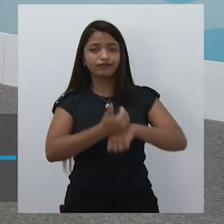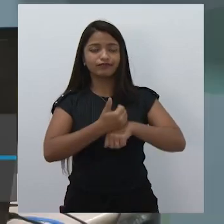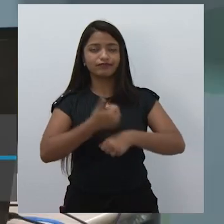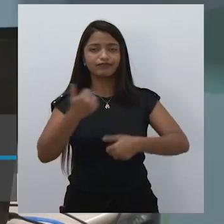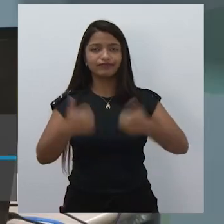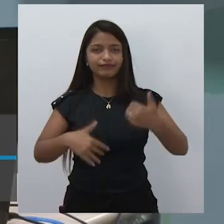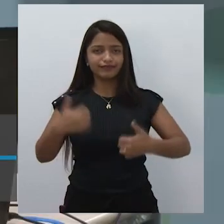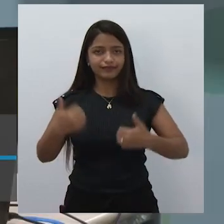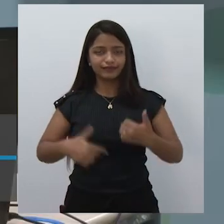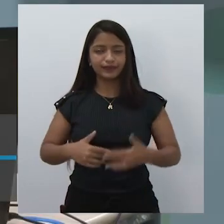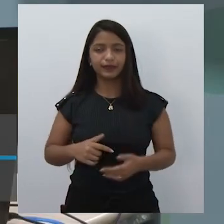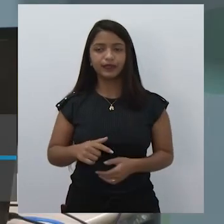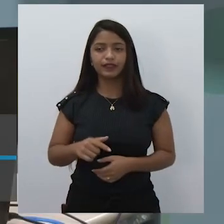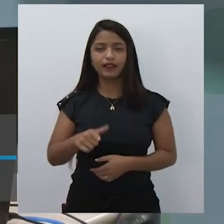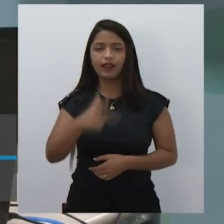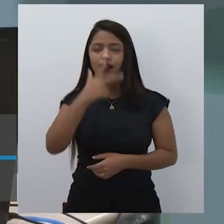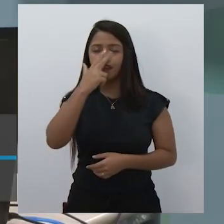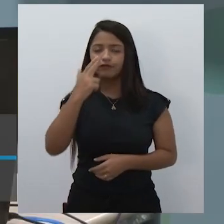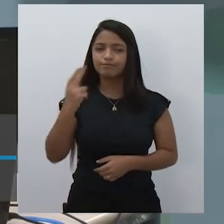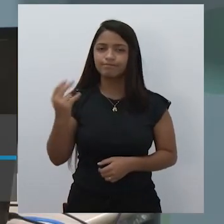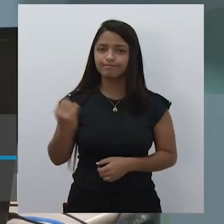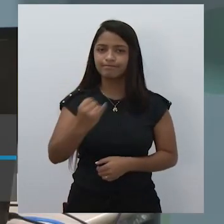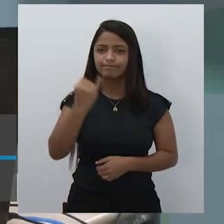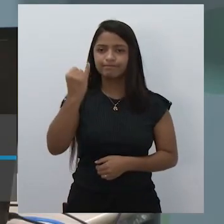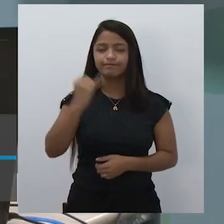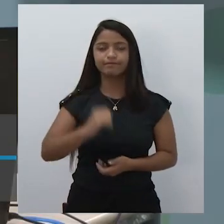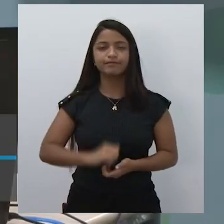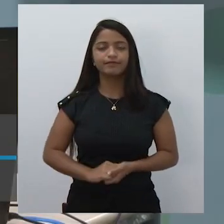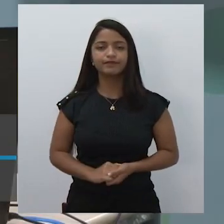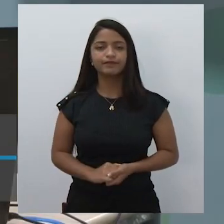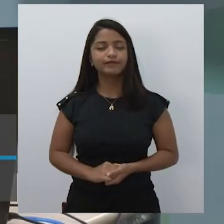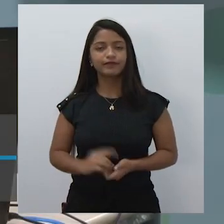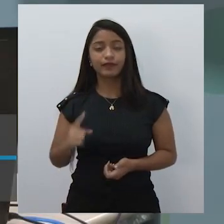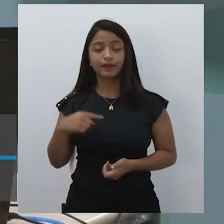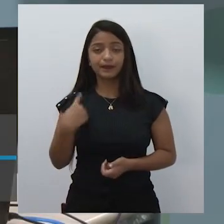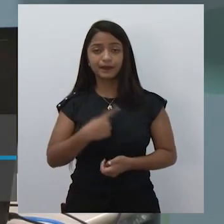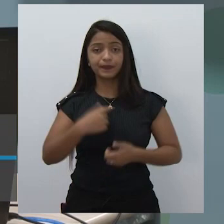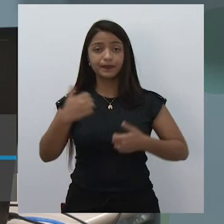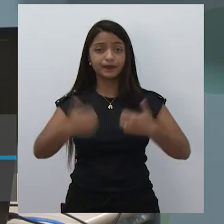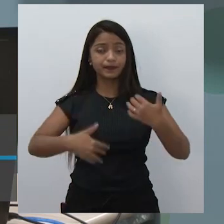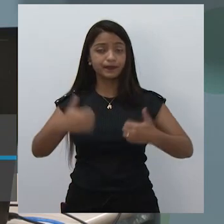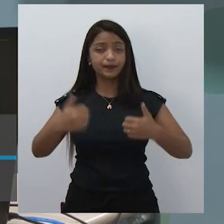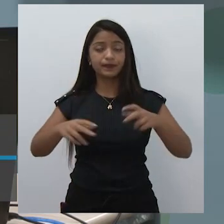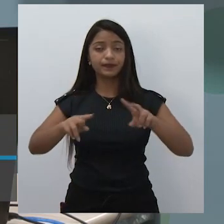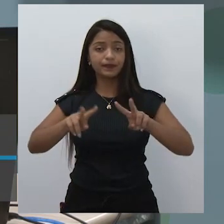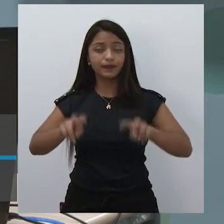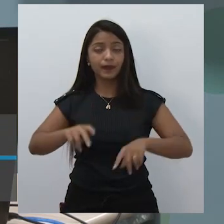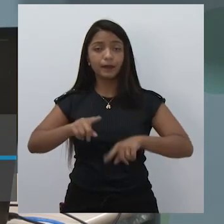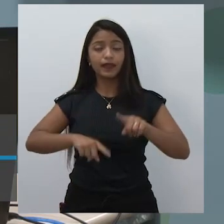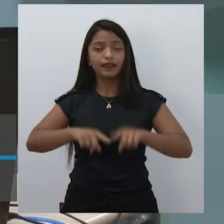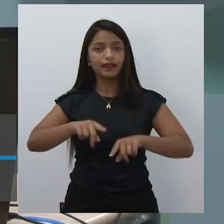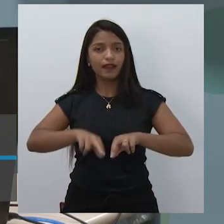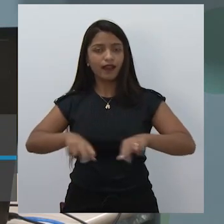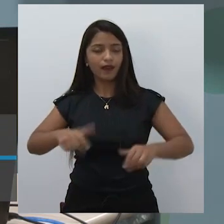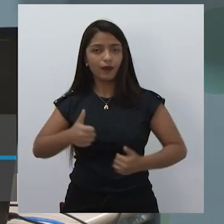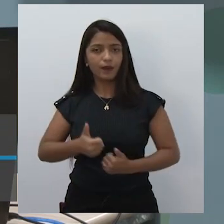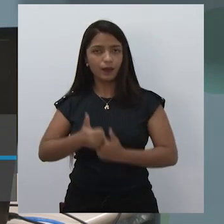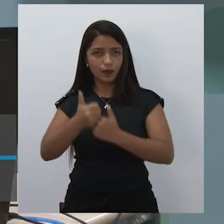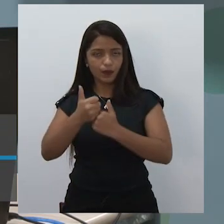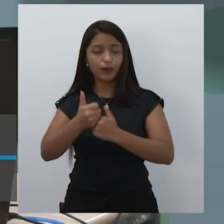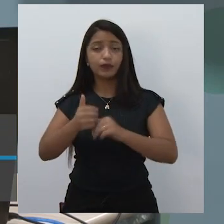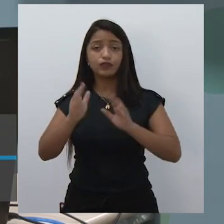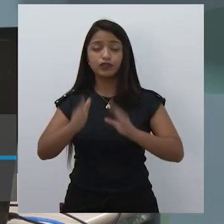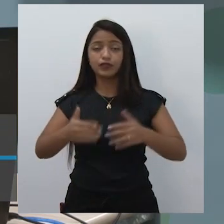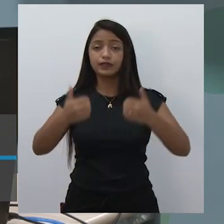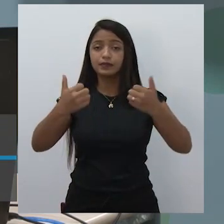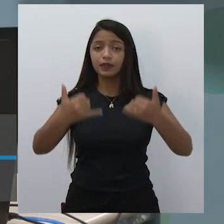esse ponto que eu acho que é fundamental. A gente está falando um pouco dos materiais de apoio, a gente falou um pouco do currículo, a gente falou um pouco dos materiais